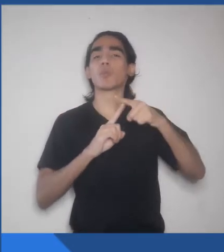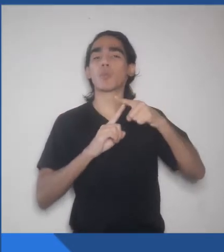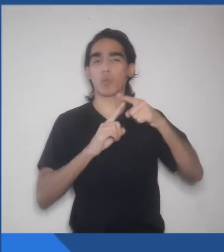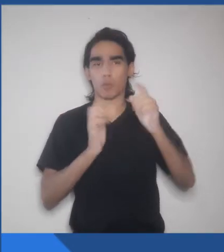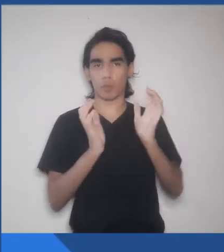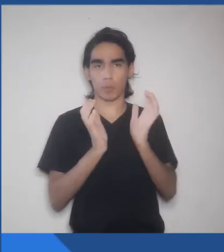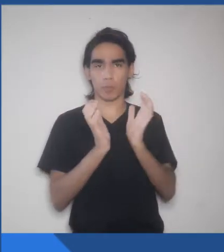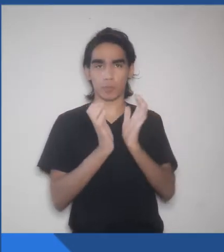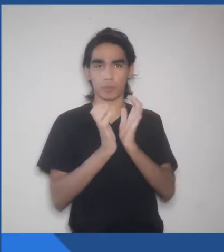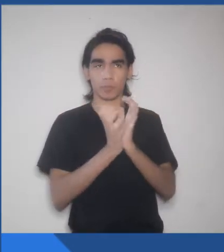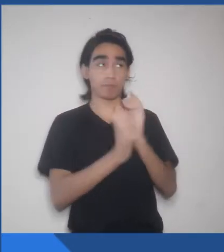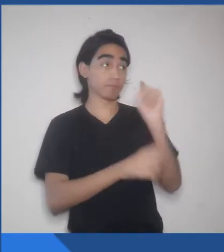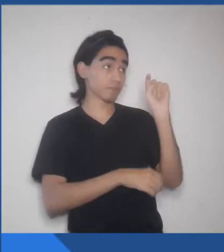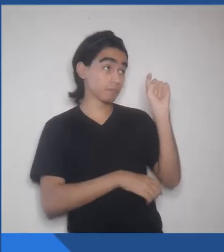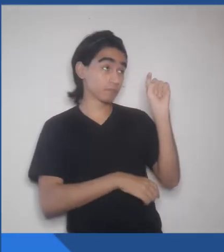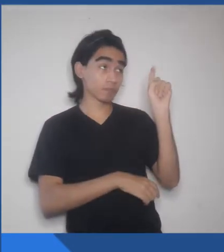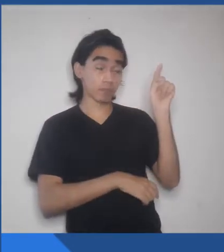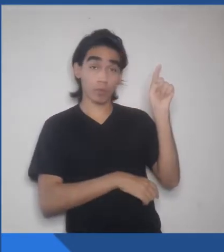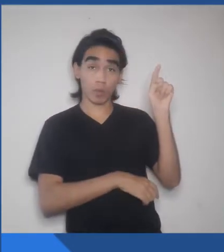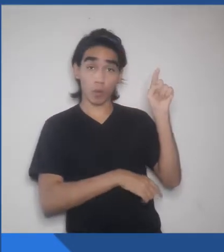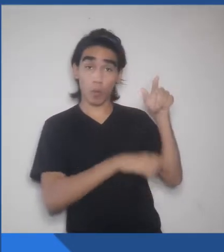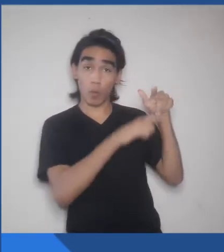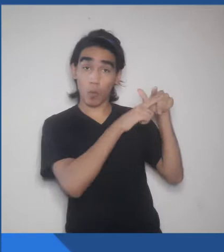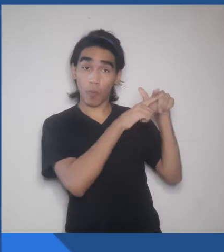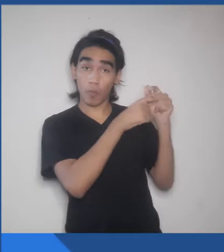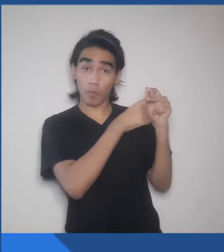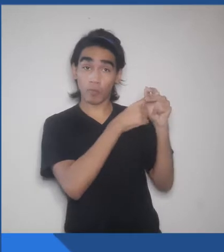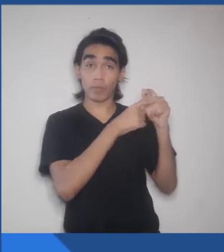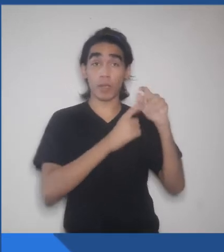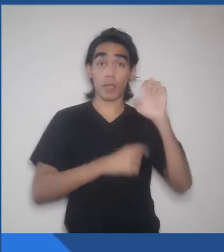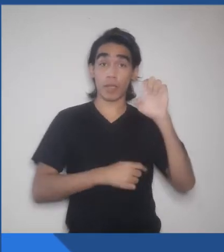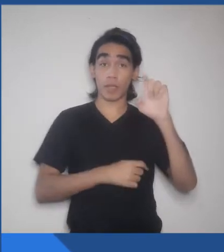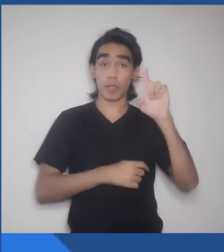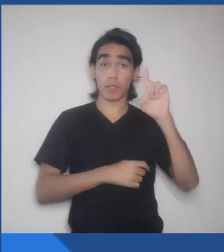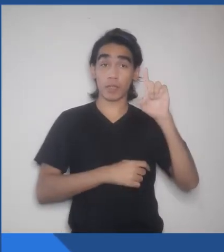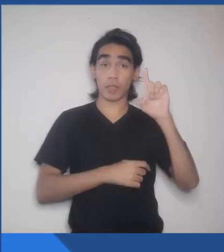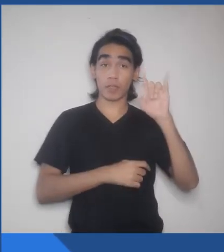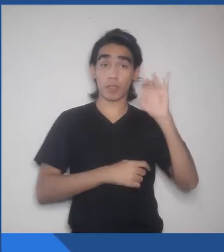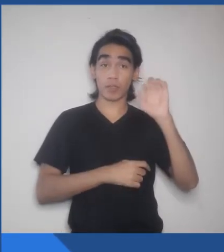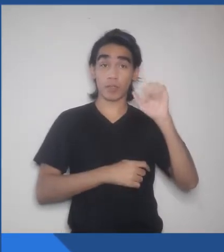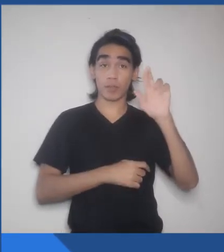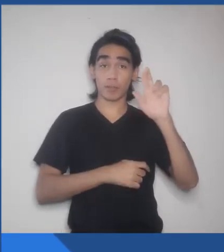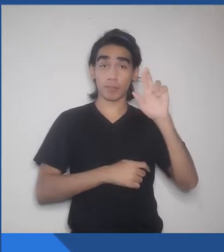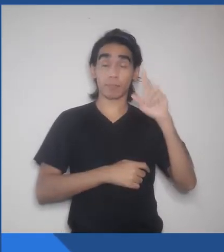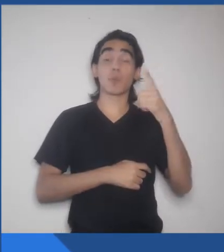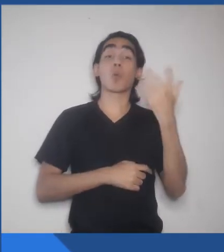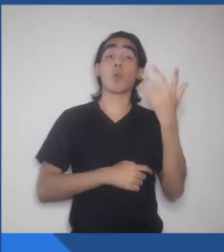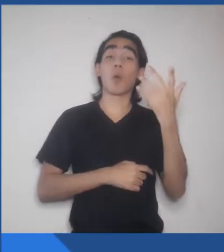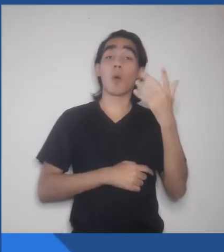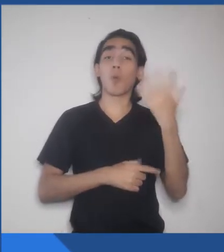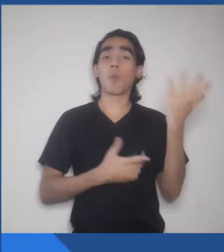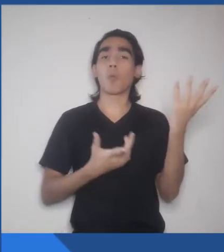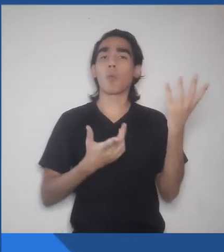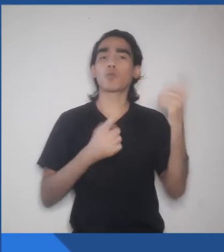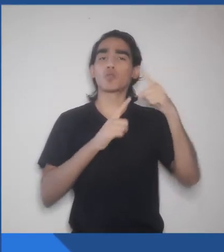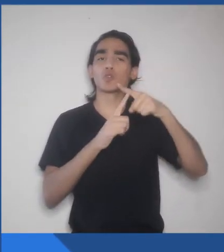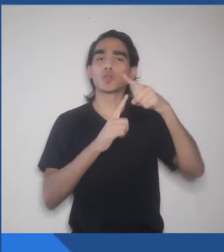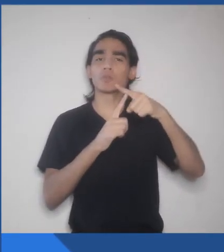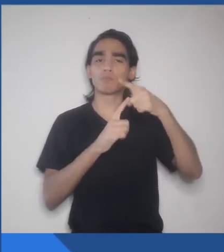Então, a gente vem aqui no menu de configurações, editar configurações. A gente está nas configurações da sala